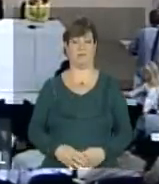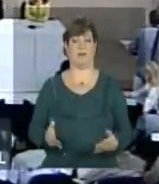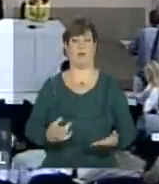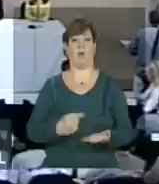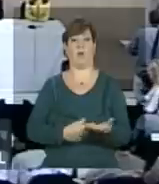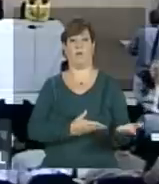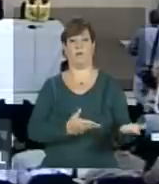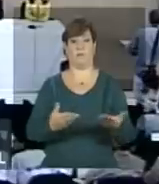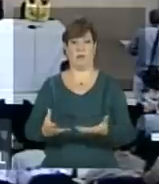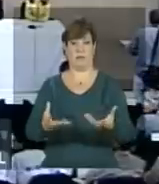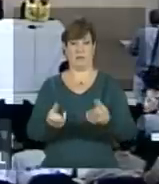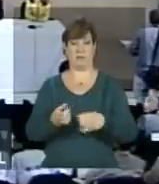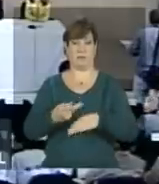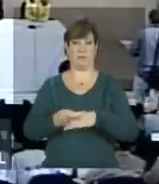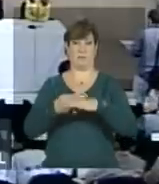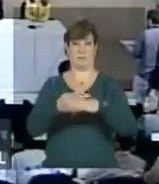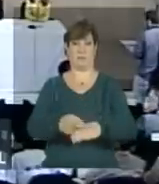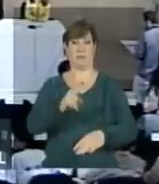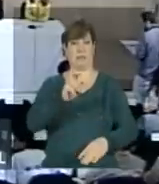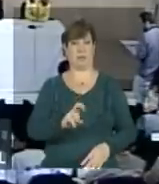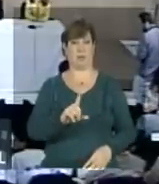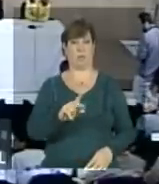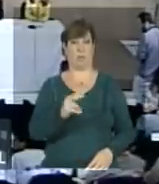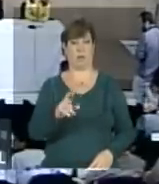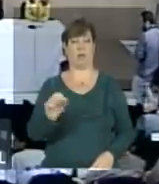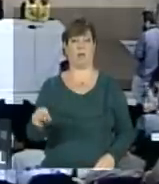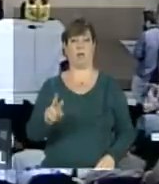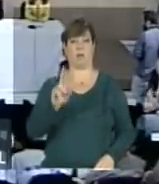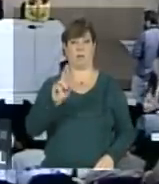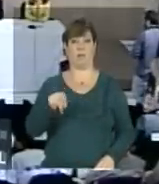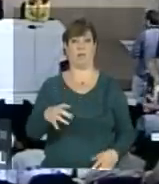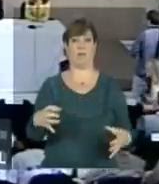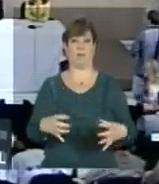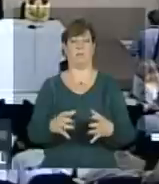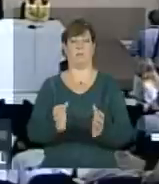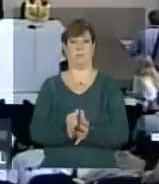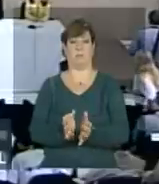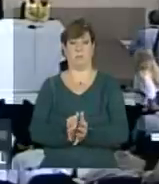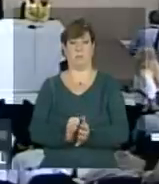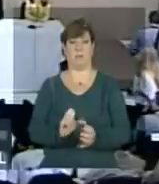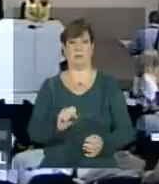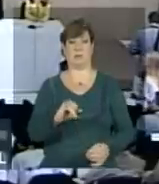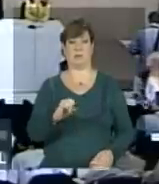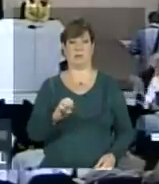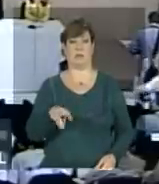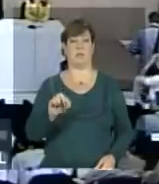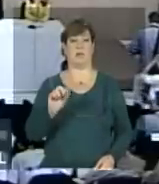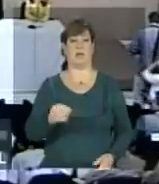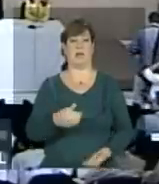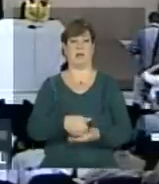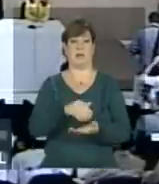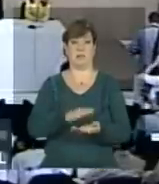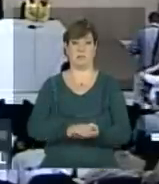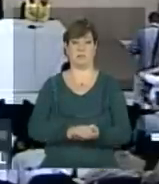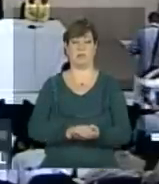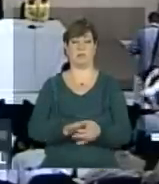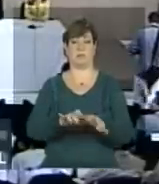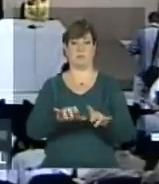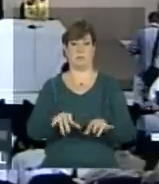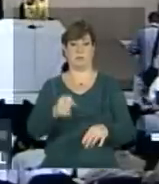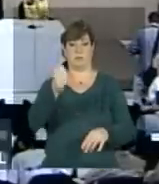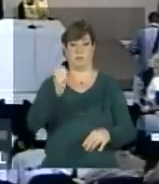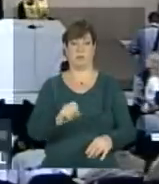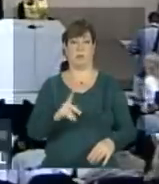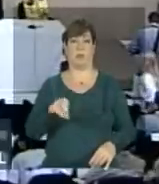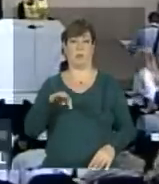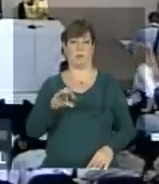Convidamos a receber o troféu de 5º lugar o representante da iniciativa Sistema de Registro Eletrônico de Ponto do Ministério